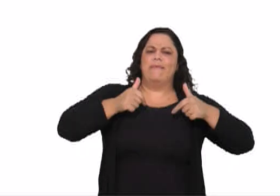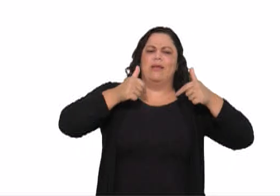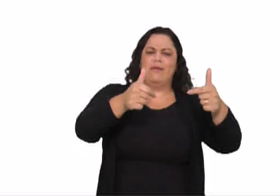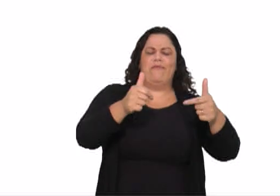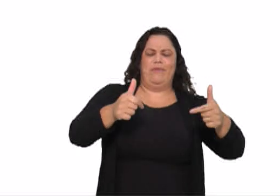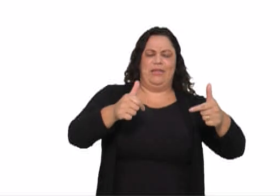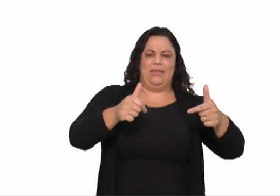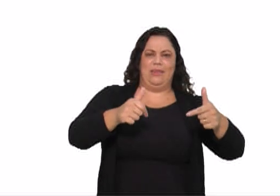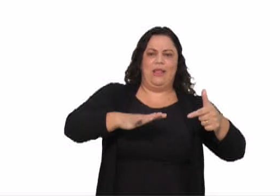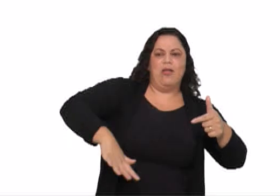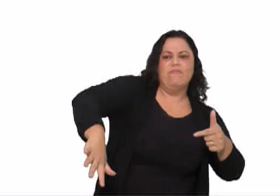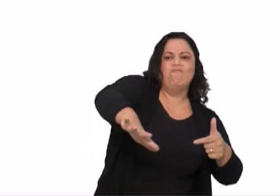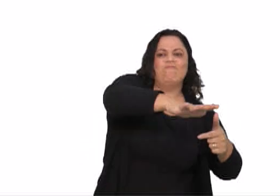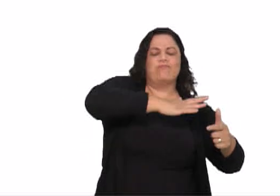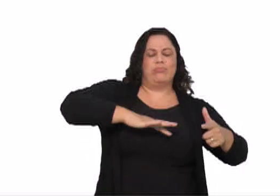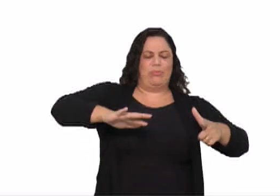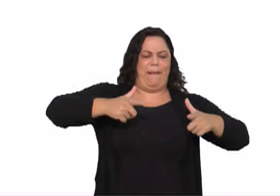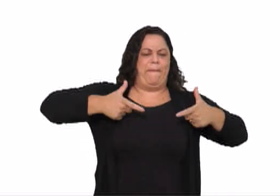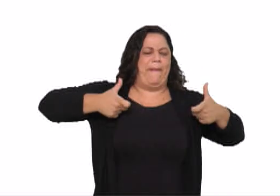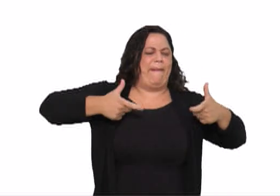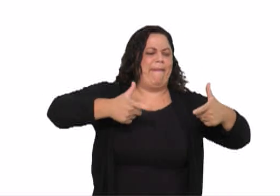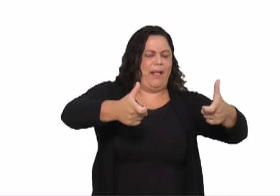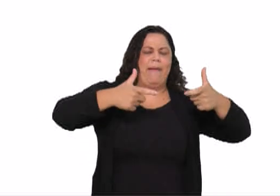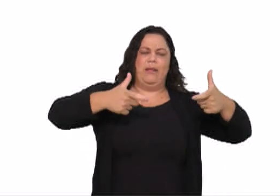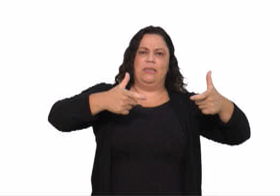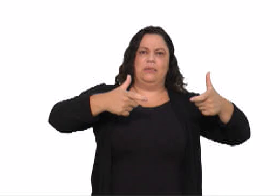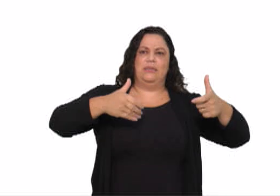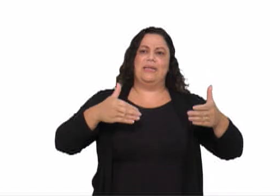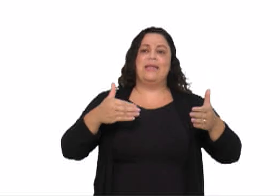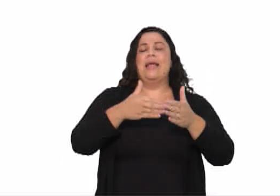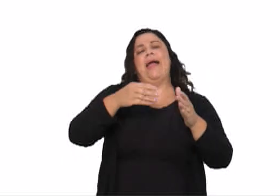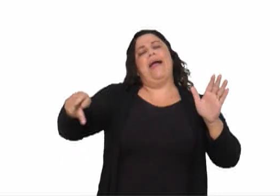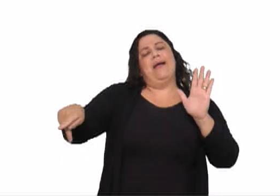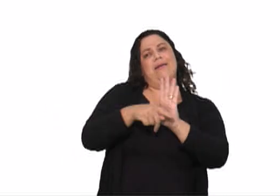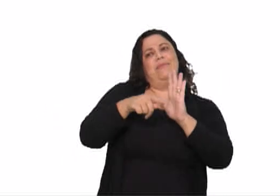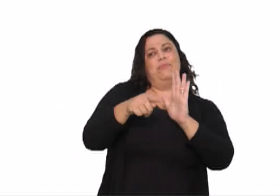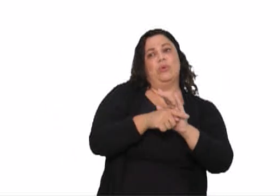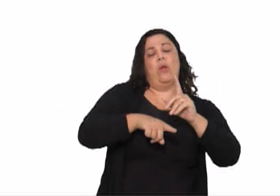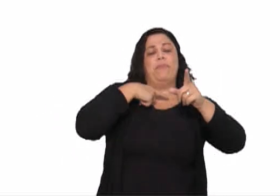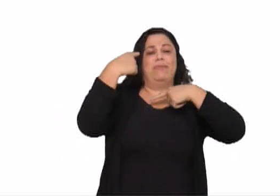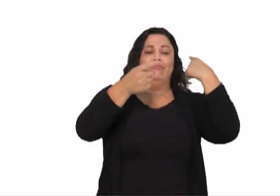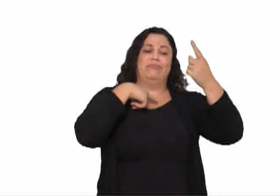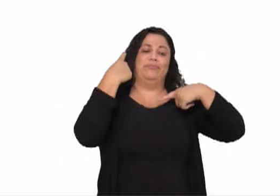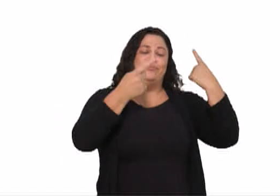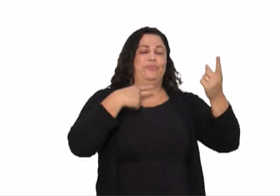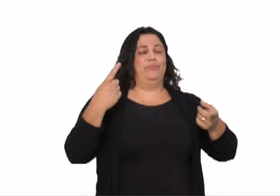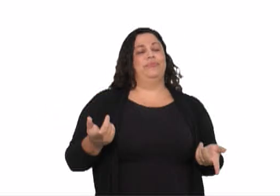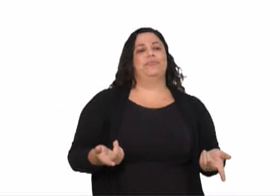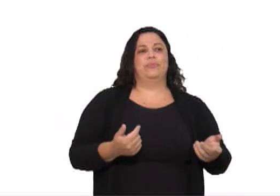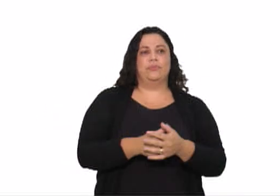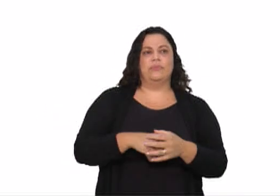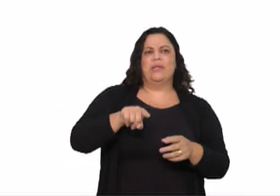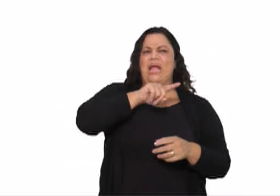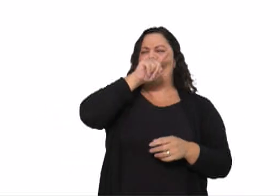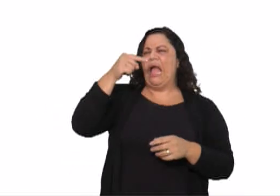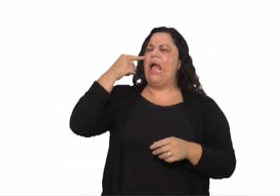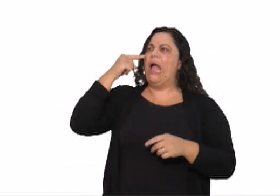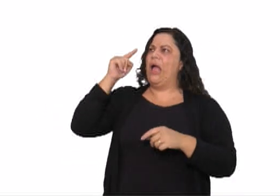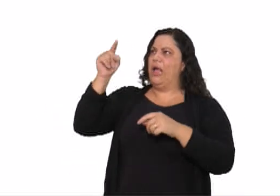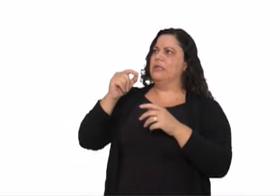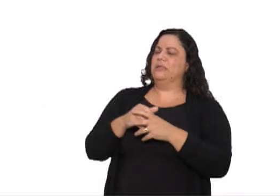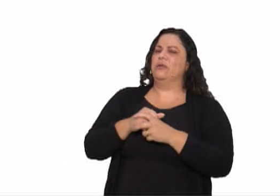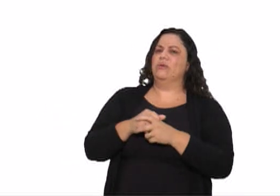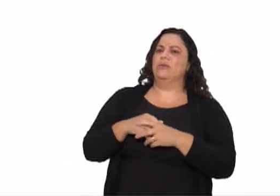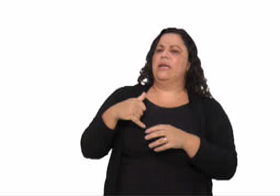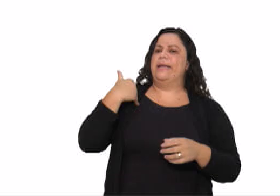batalha, inclusive enfrentar a própria morte, chamada de glória. Aqui vocês estão vendo uma imagem de um elmo. Aos 30 anos de idade, dos